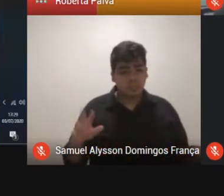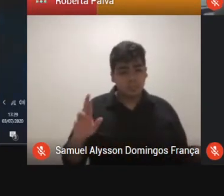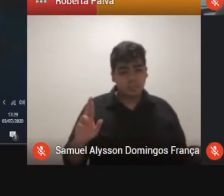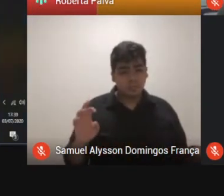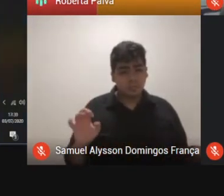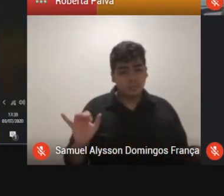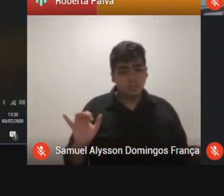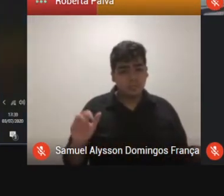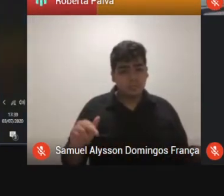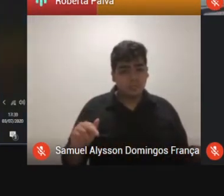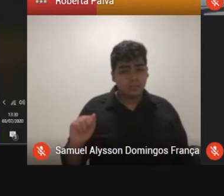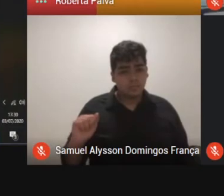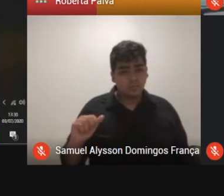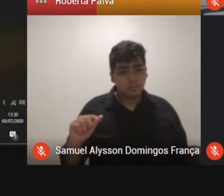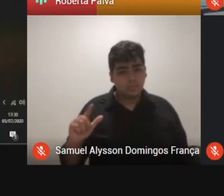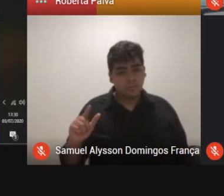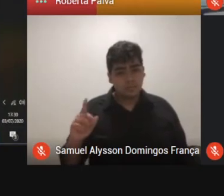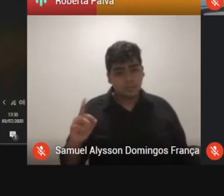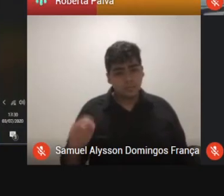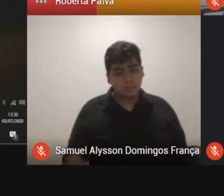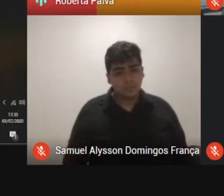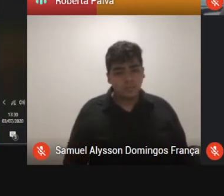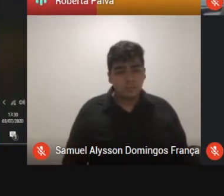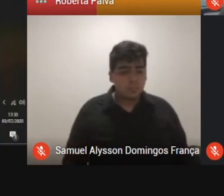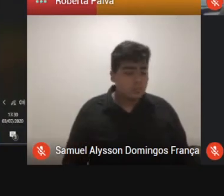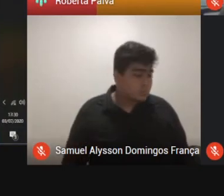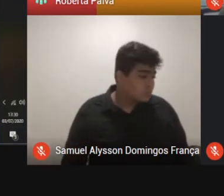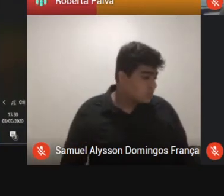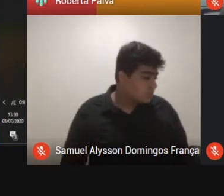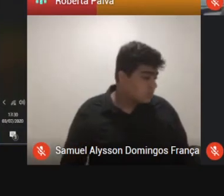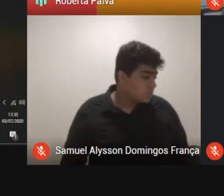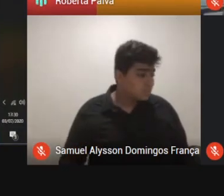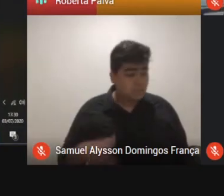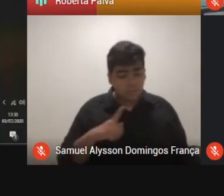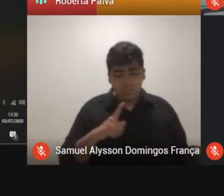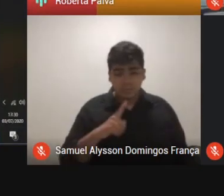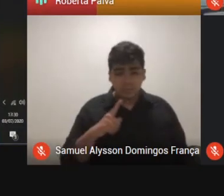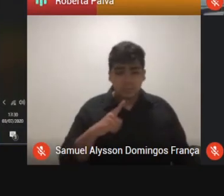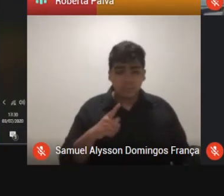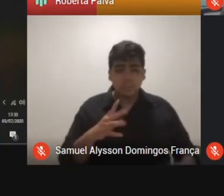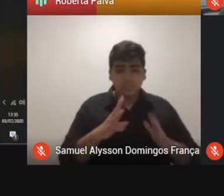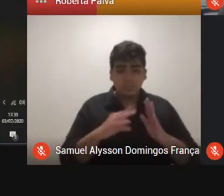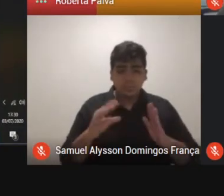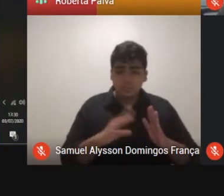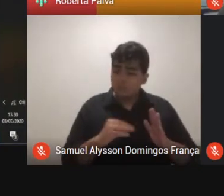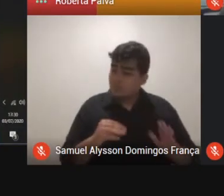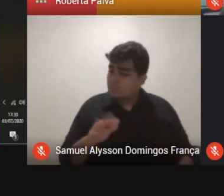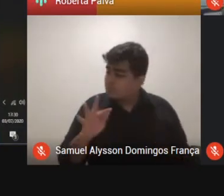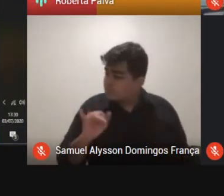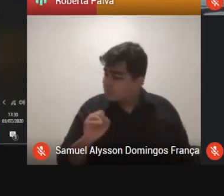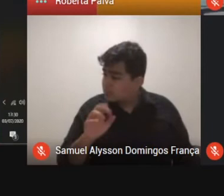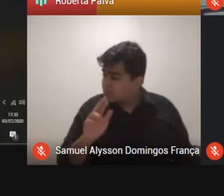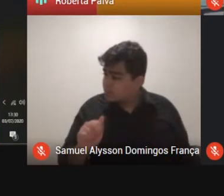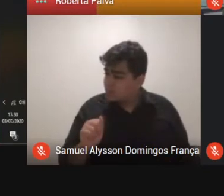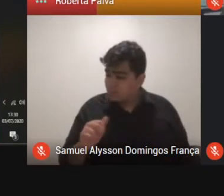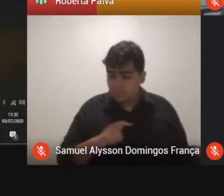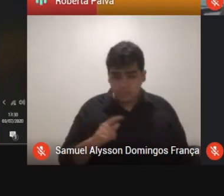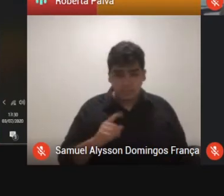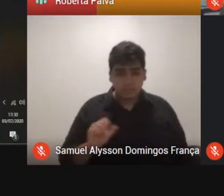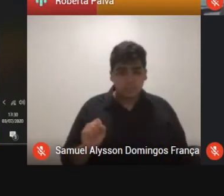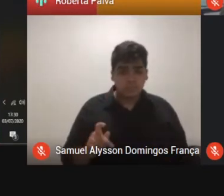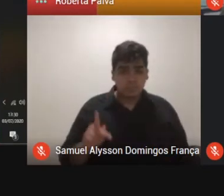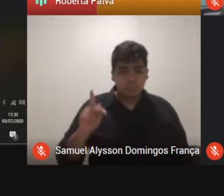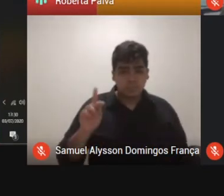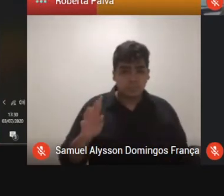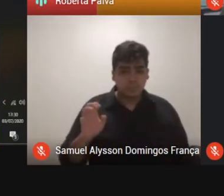o Infeliz faz esse carregamento do modelo com texturas, porém o SketchUp já faz. E a gente queria que fosse as